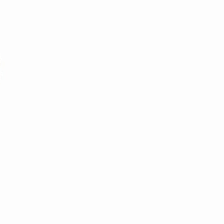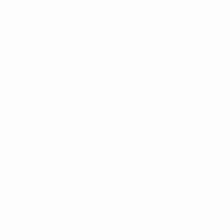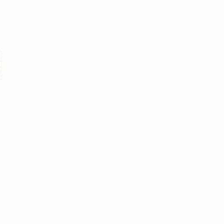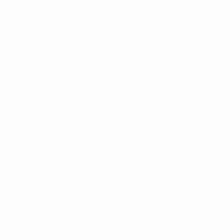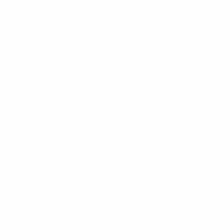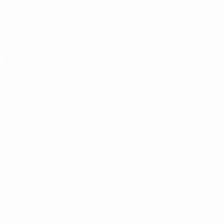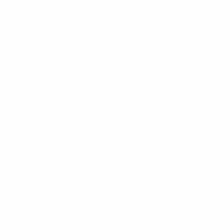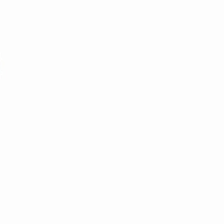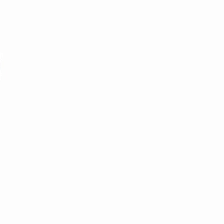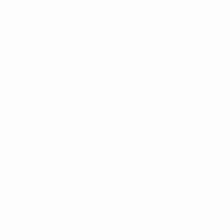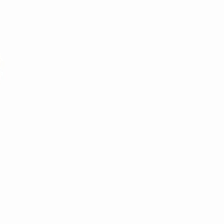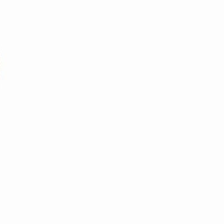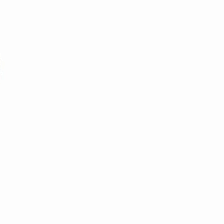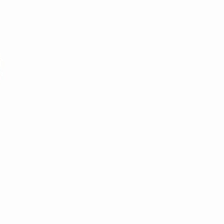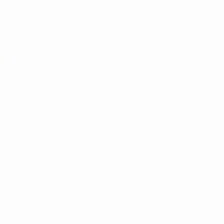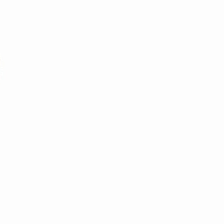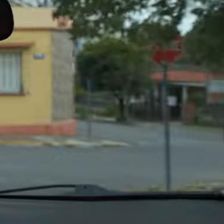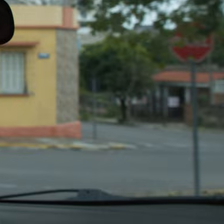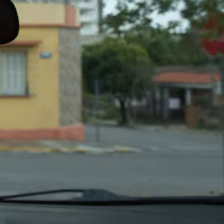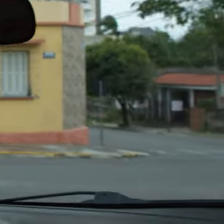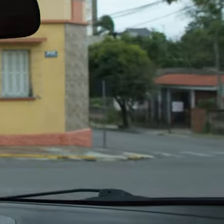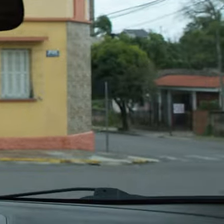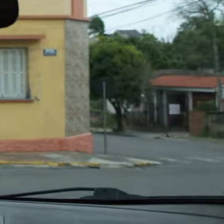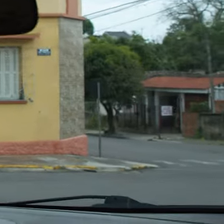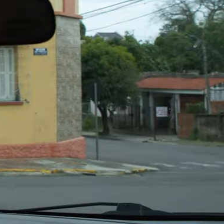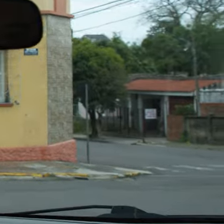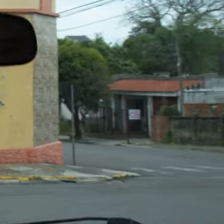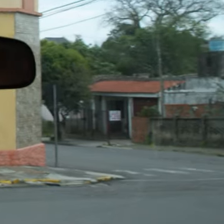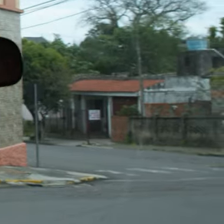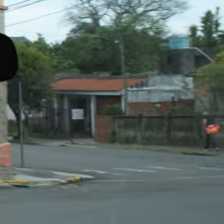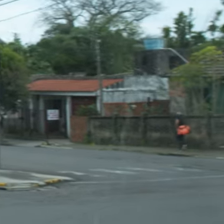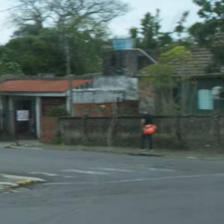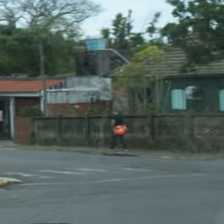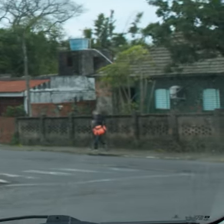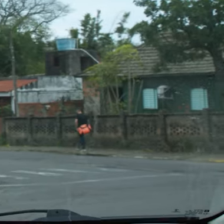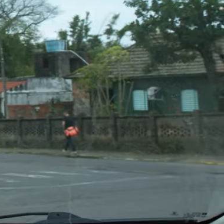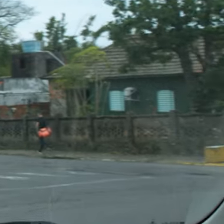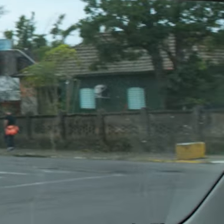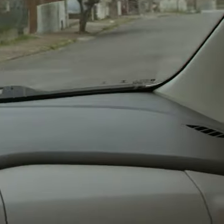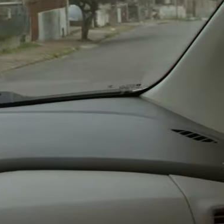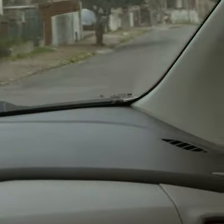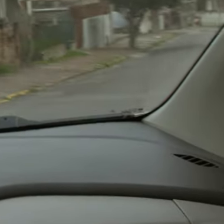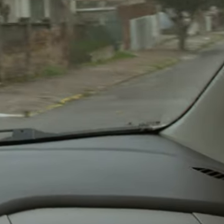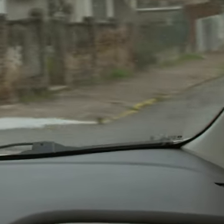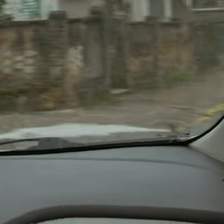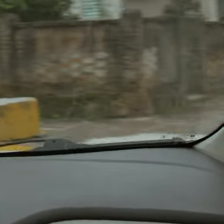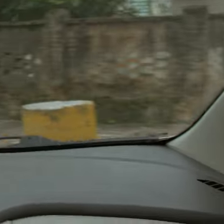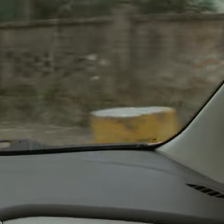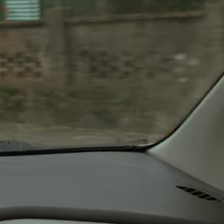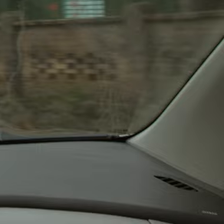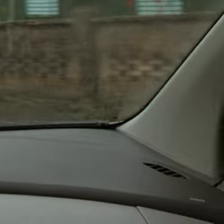e uma casa antiga sobre uma folha seca letras pretas o que tem passado um carro trafega pelas ruas e um bairro Residencial com casa simples